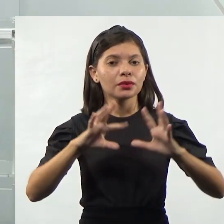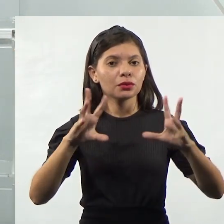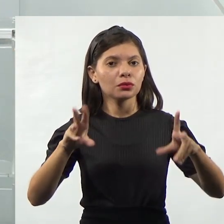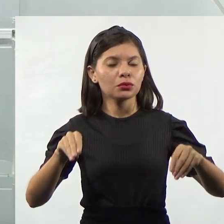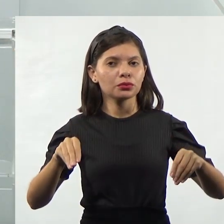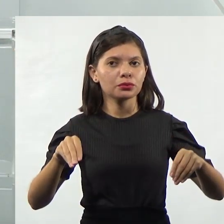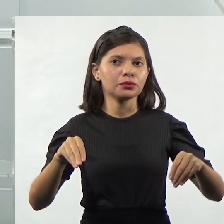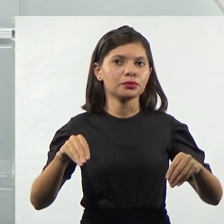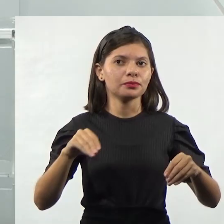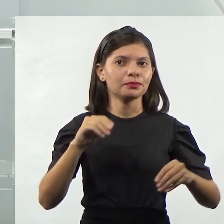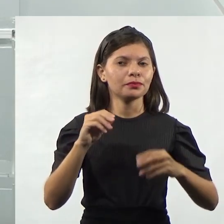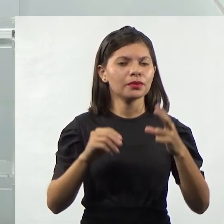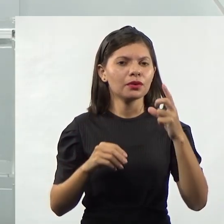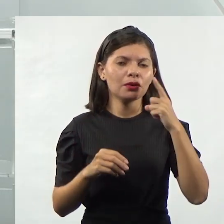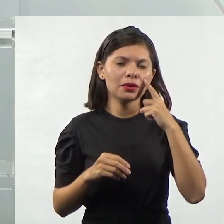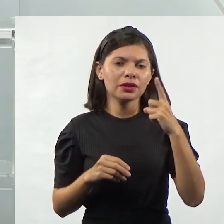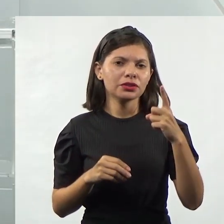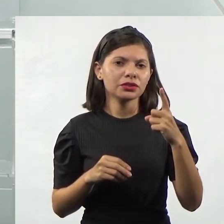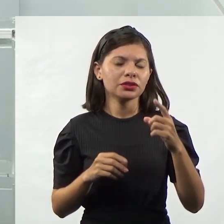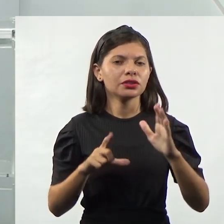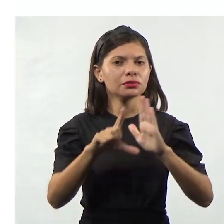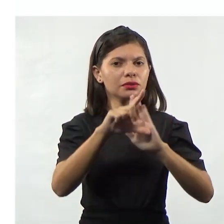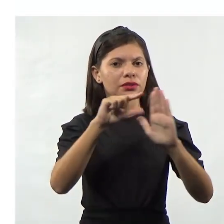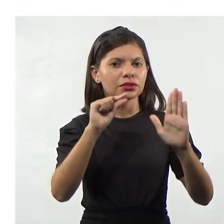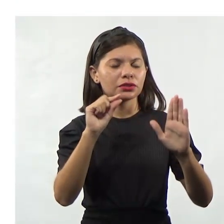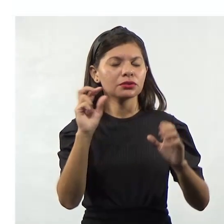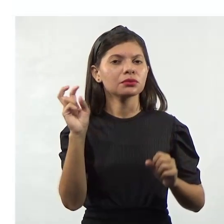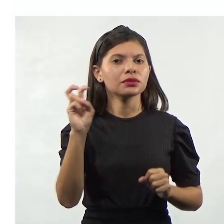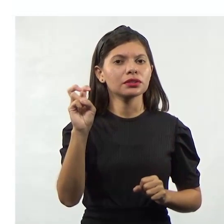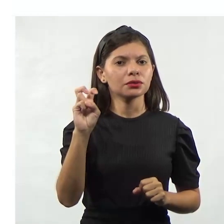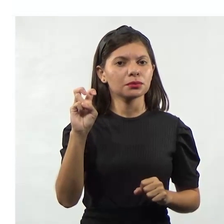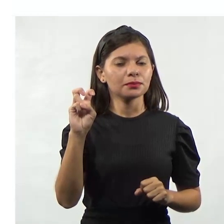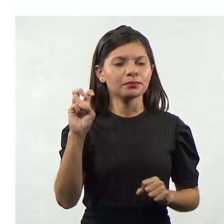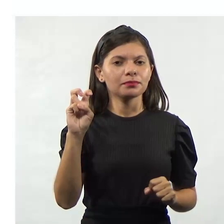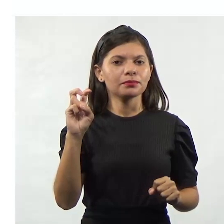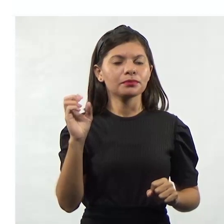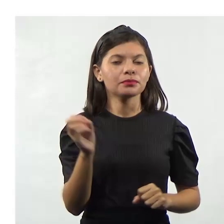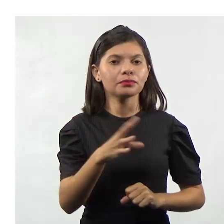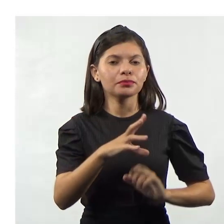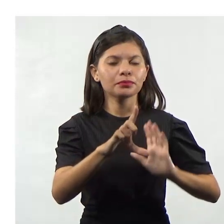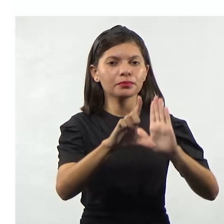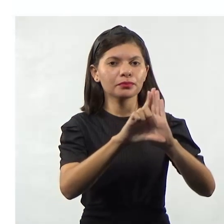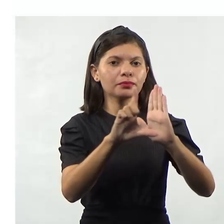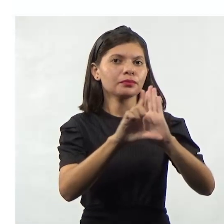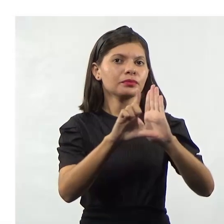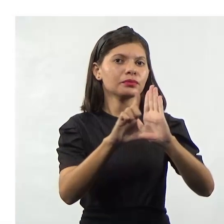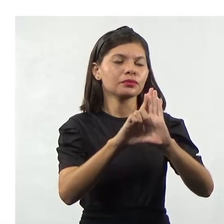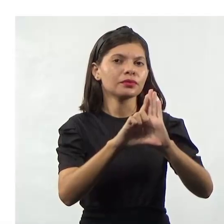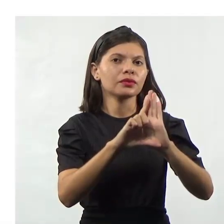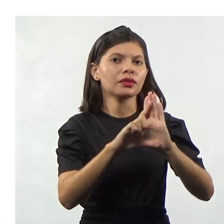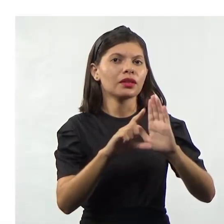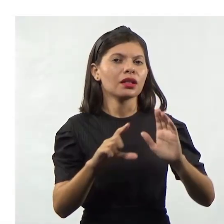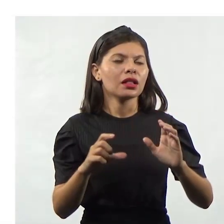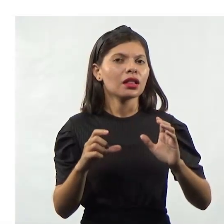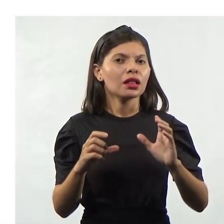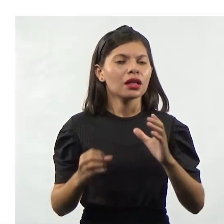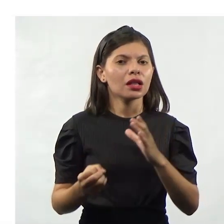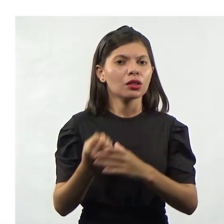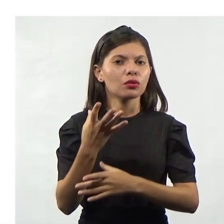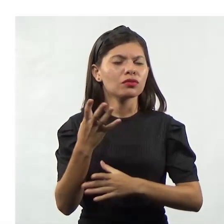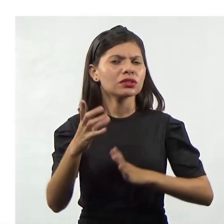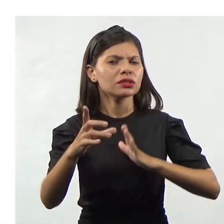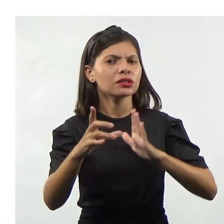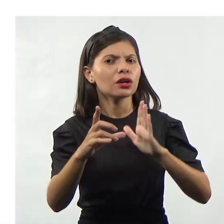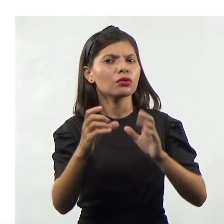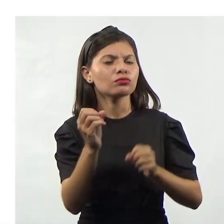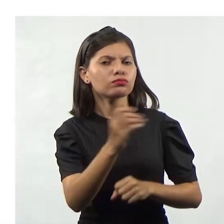o restante, tá bom? Vamos dar uma olhadinha no artigo 5º, gente, da nova Lei de Licitações? Então, essa